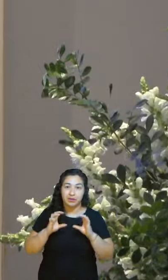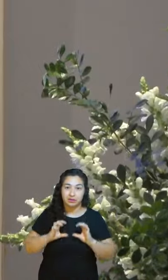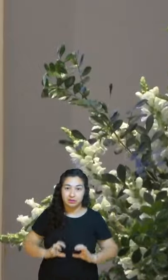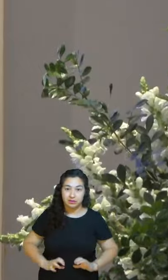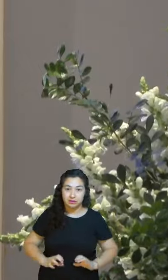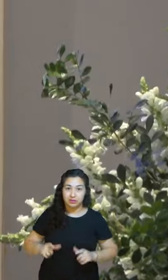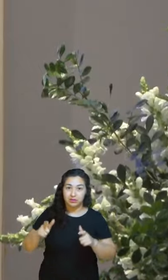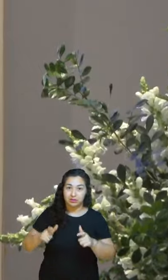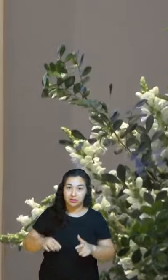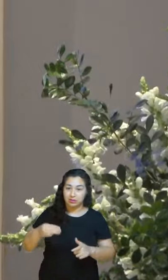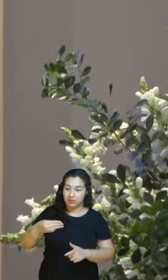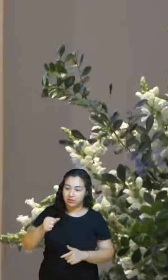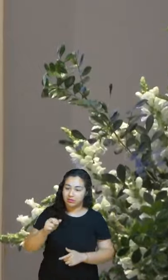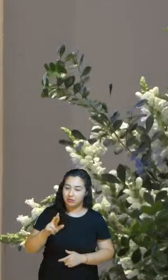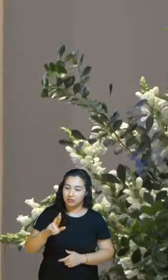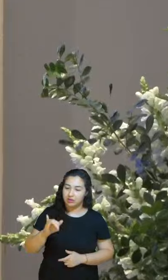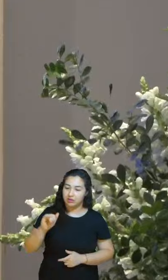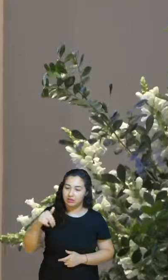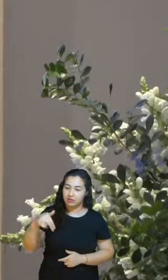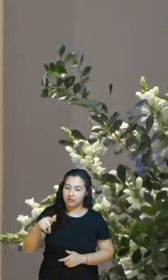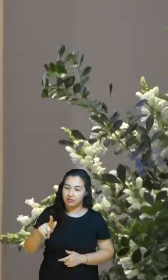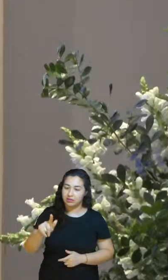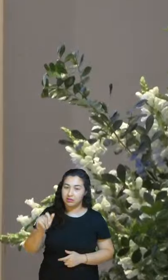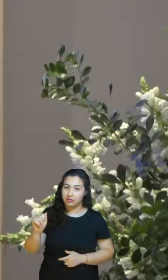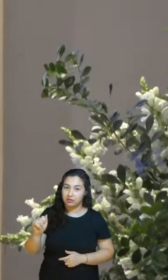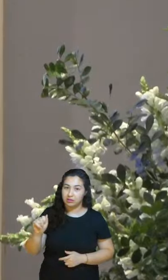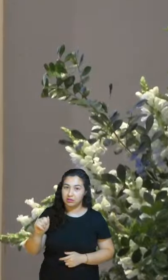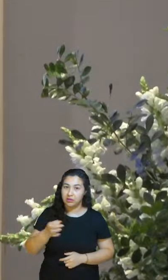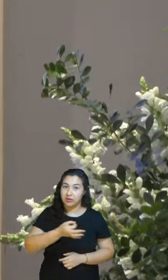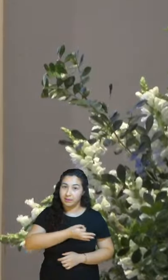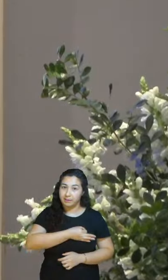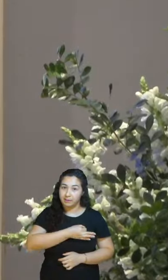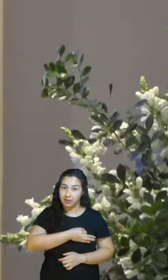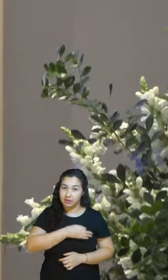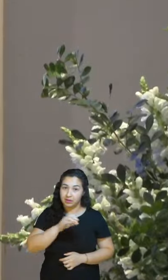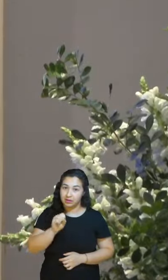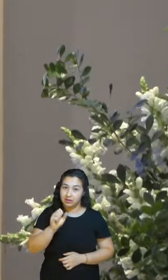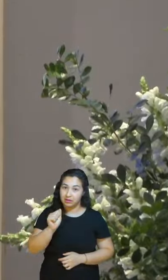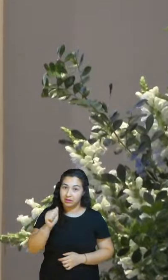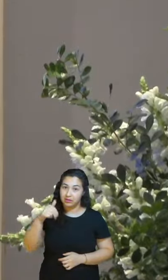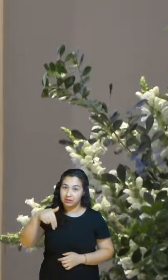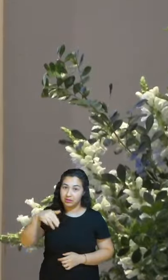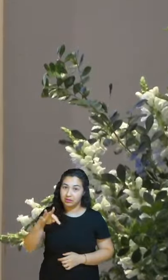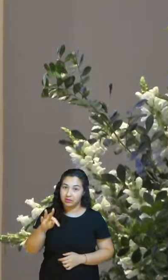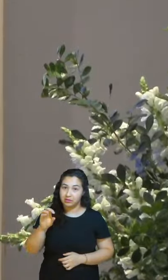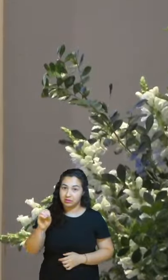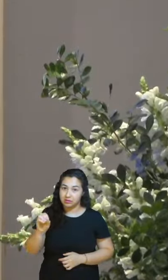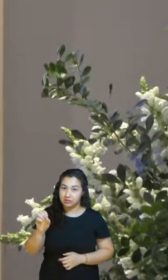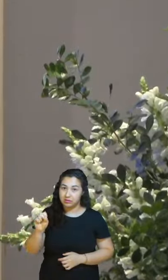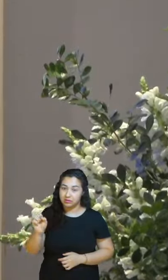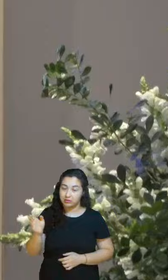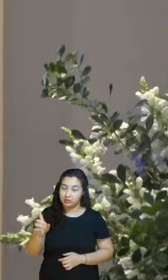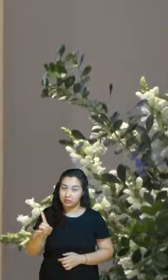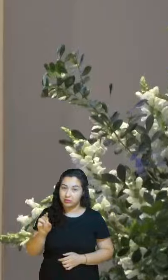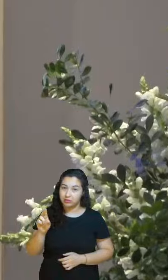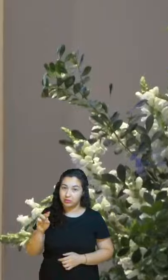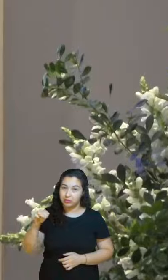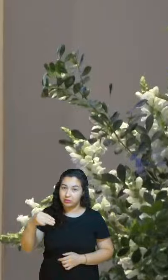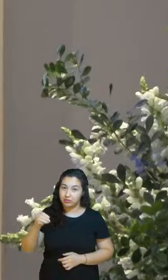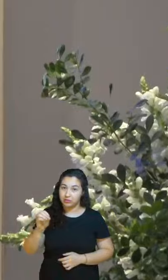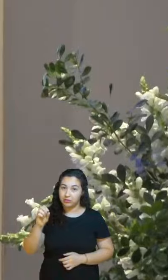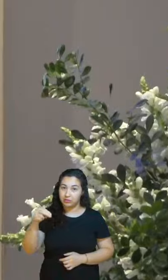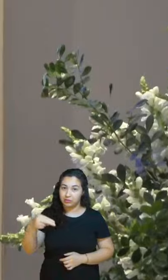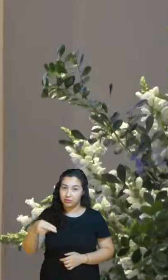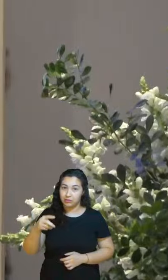de Maringá possui a medalha Santos do Monte concedida pela Aeronáutica em 2015 e a grane cruz da Ordem do Estado